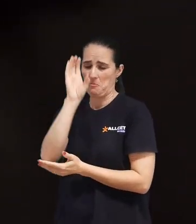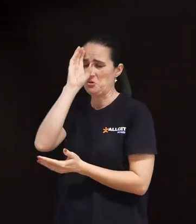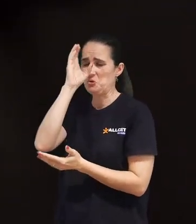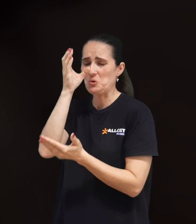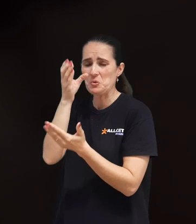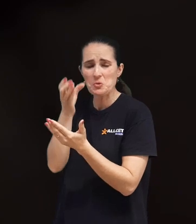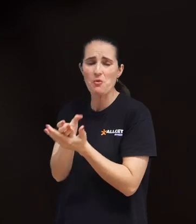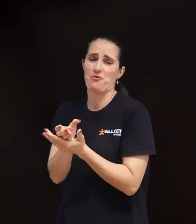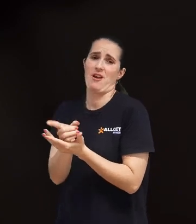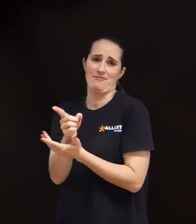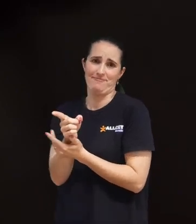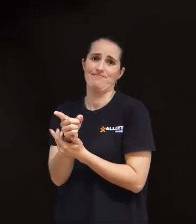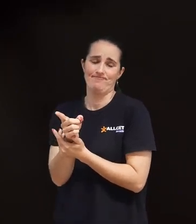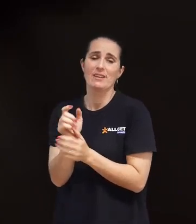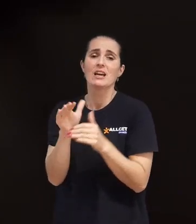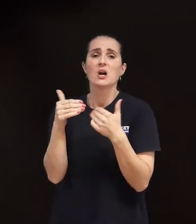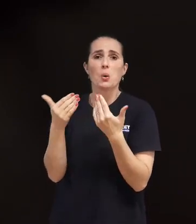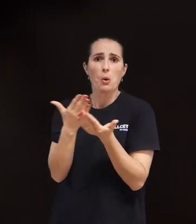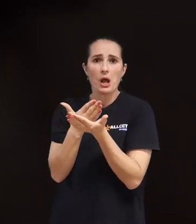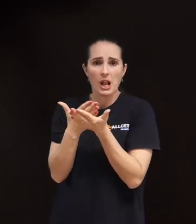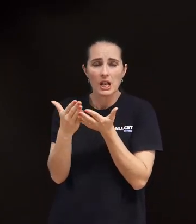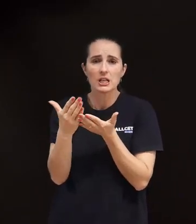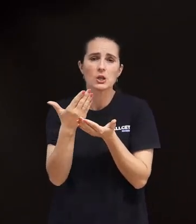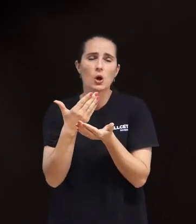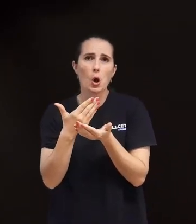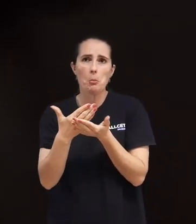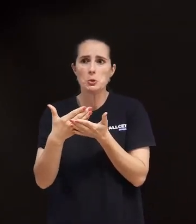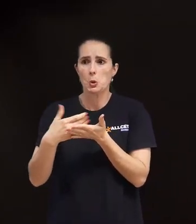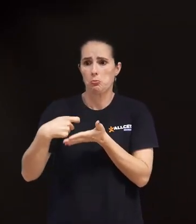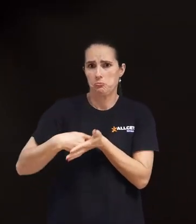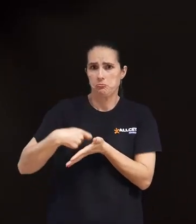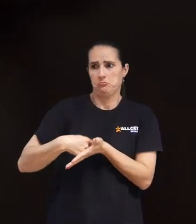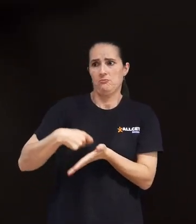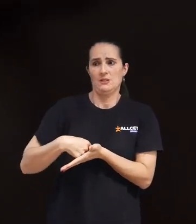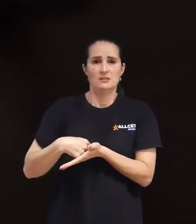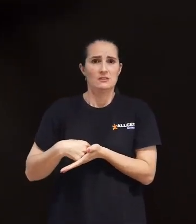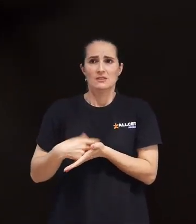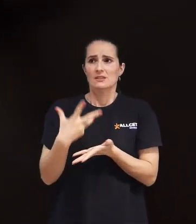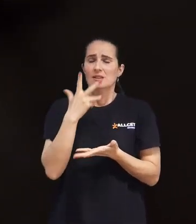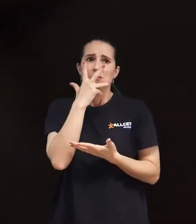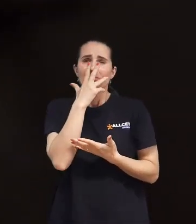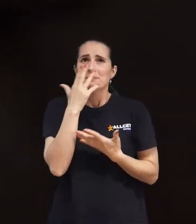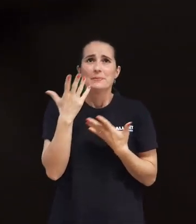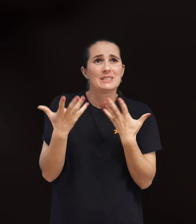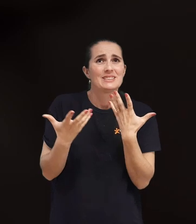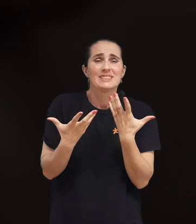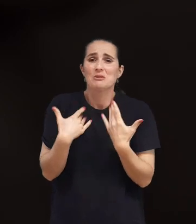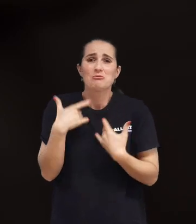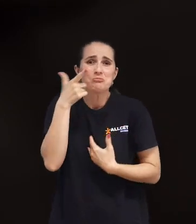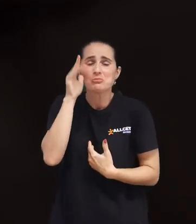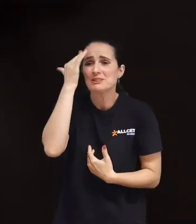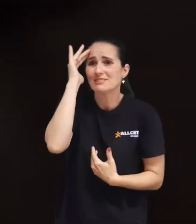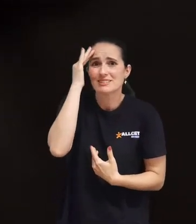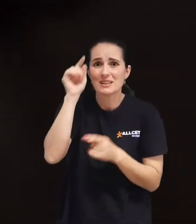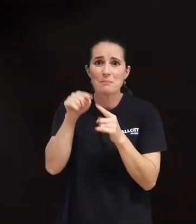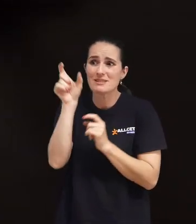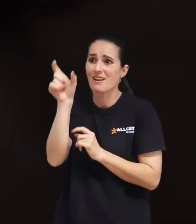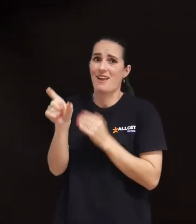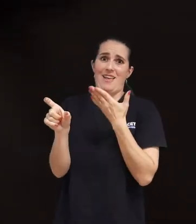não encontro o mesmo amparo e estou lá procurando ainda por direitos do meu filho, nem estou falando dos meus, né?